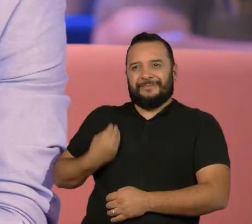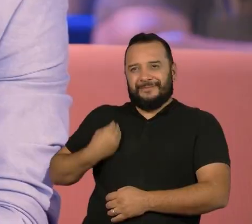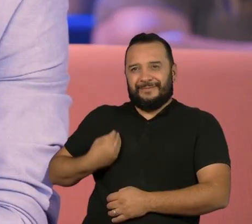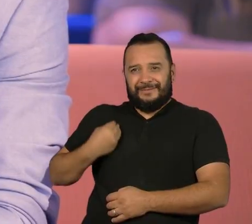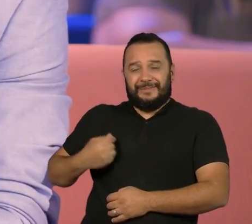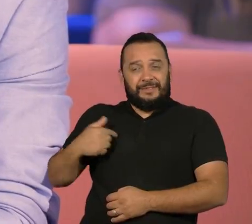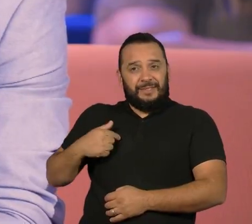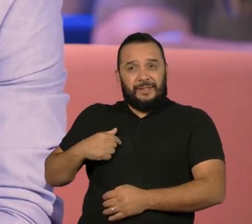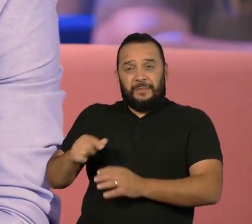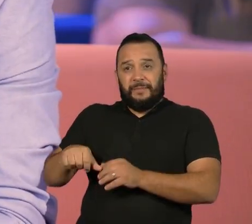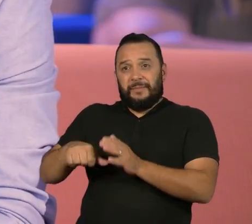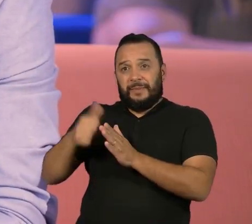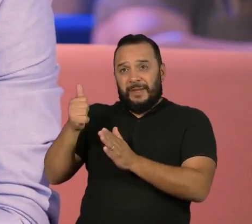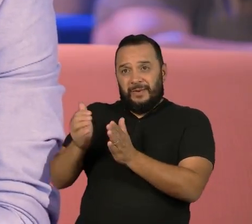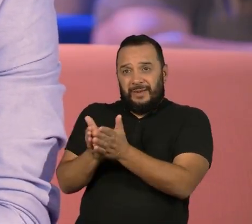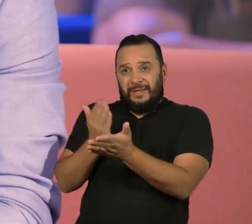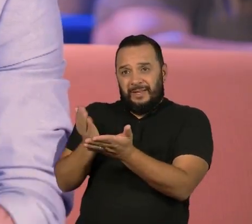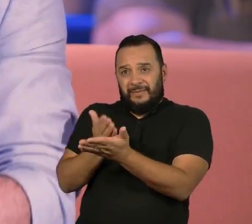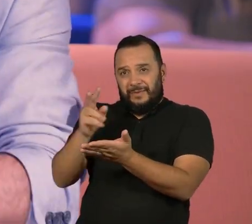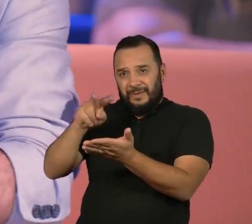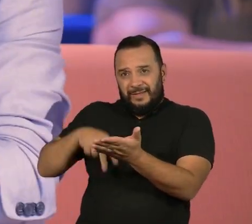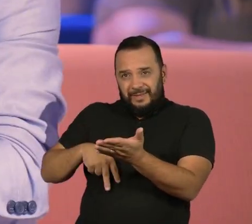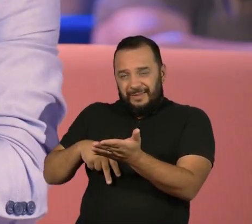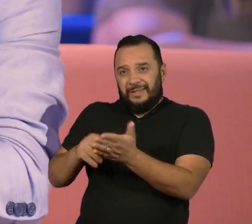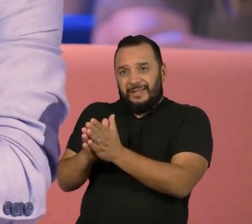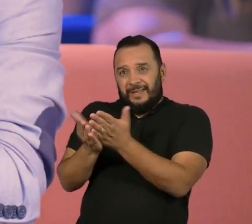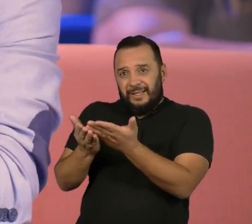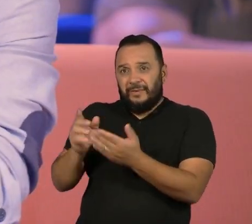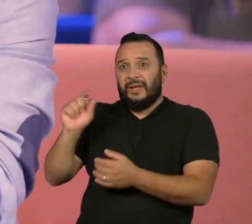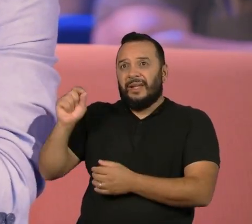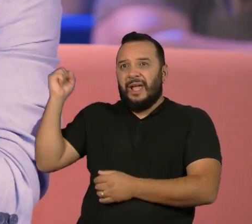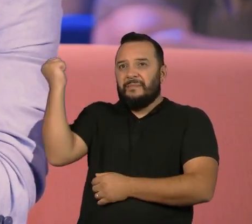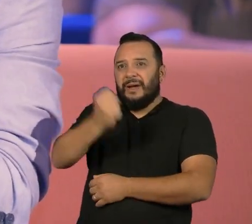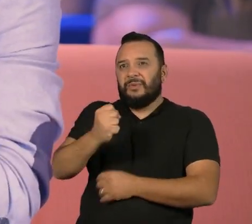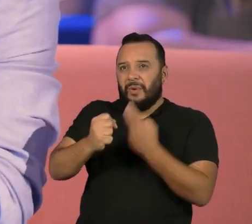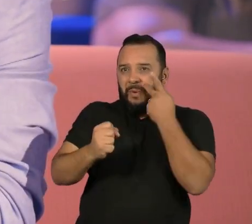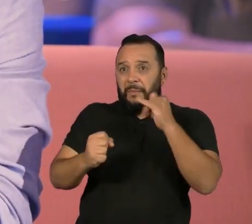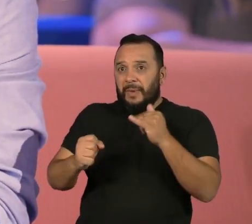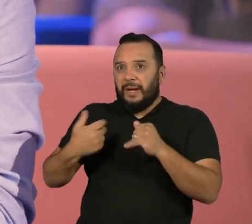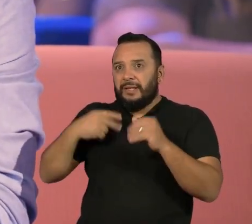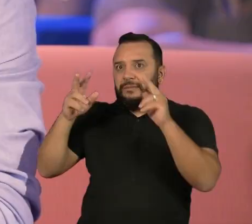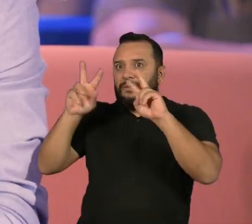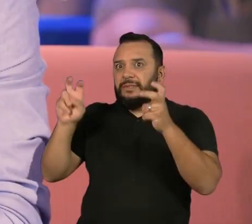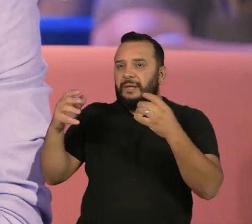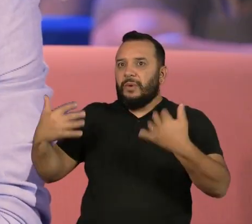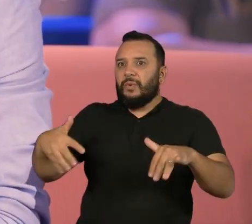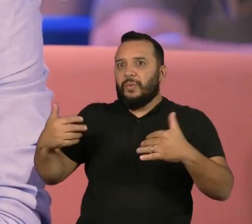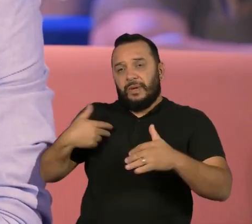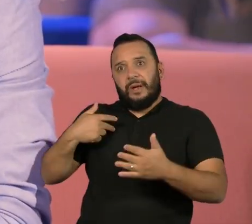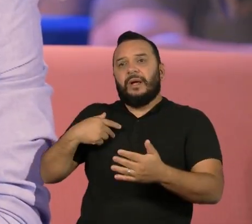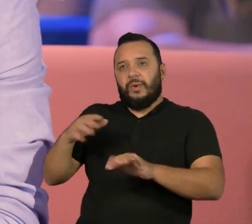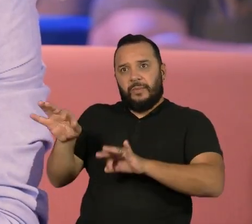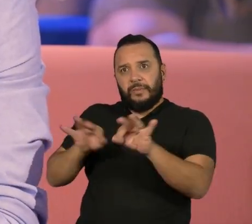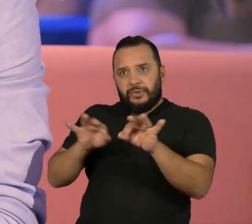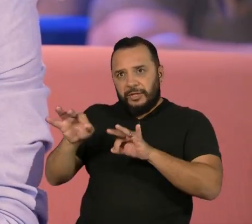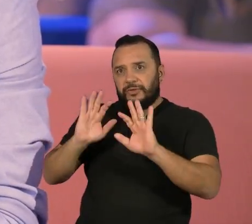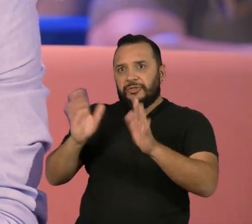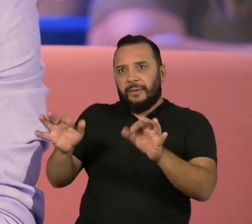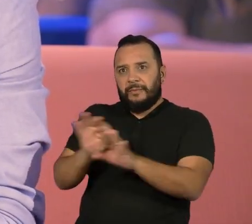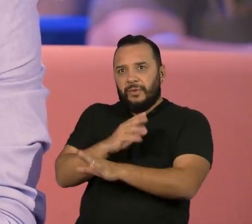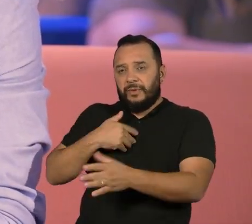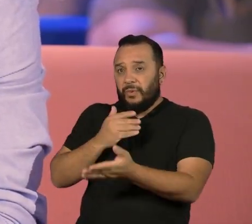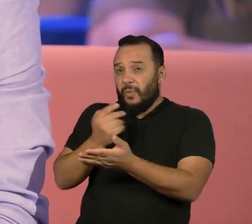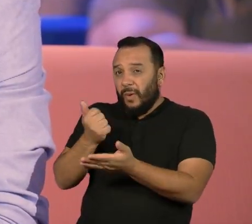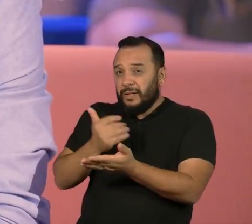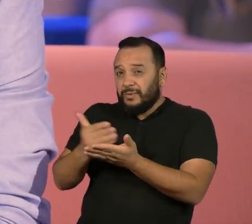eu li o primeiro livro, Quem Matou Meu Pai, eu falei, cara, deixa eu ler esse livro, o que é isso, esse título? E eu já estava com o projeto, já estava para começar, e aí eu vi que ele fala